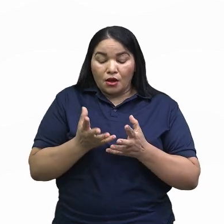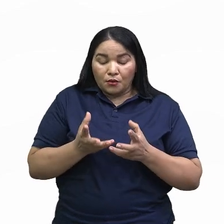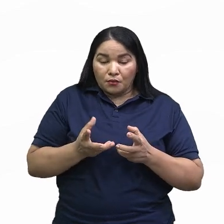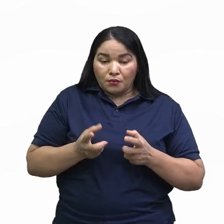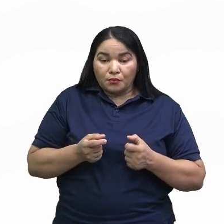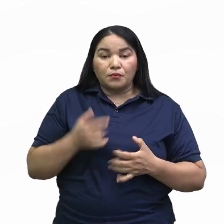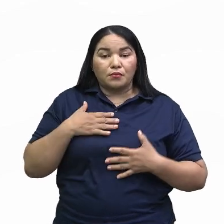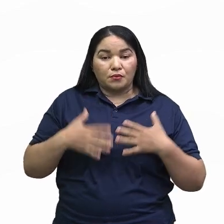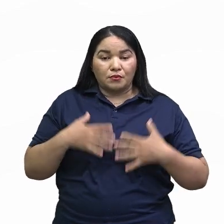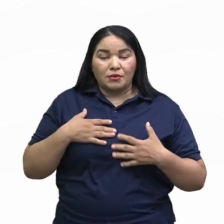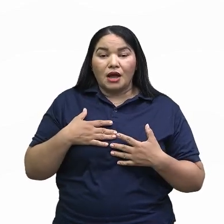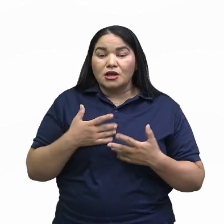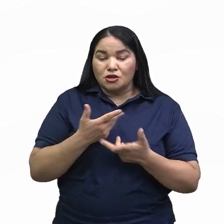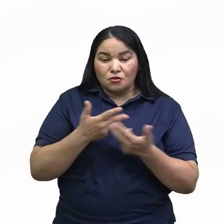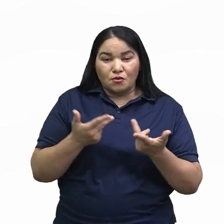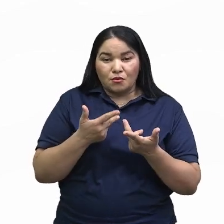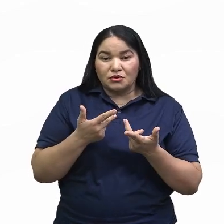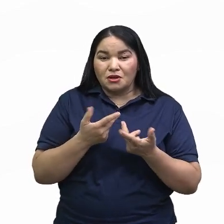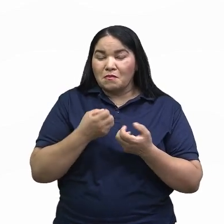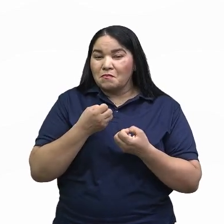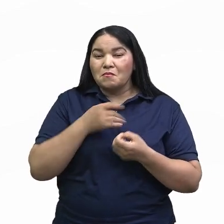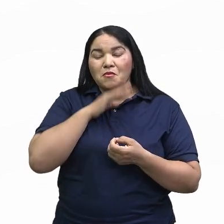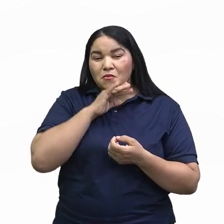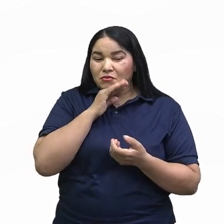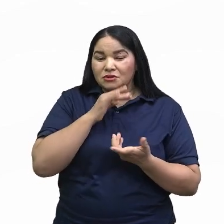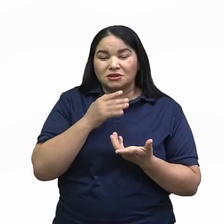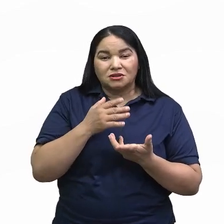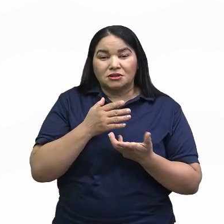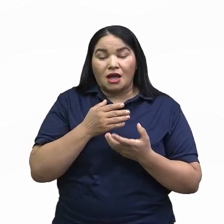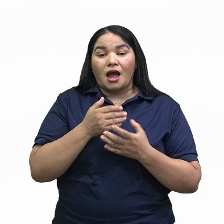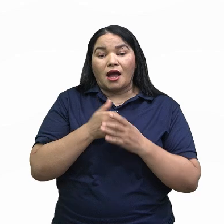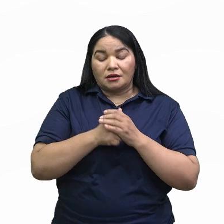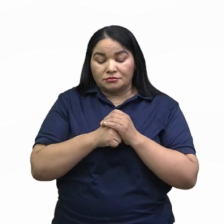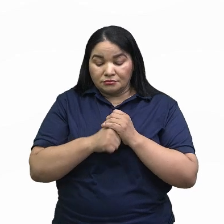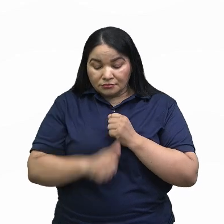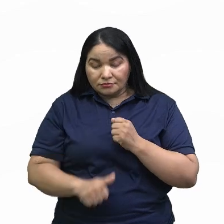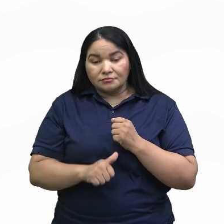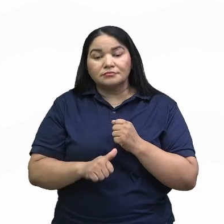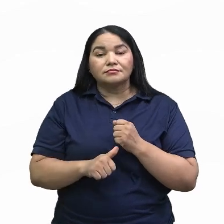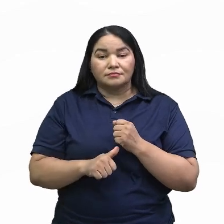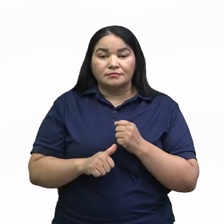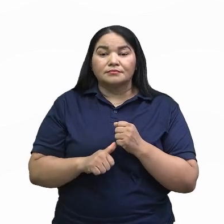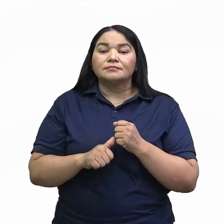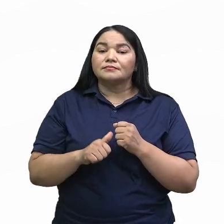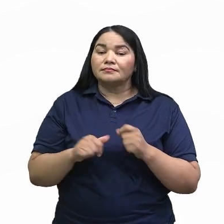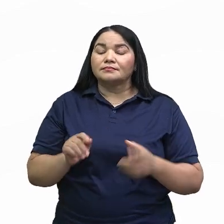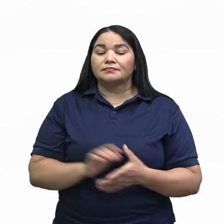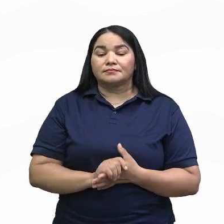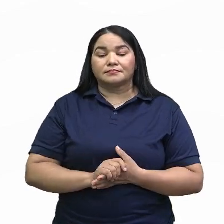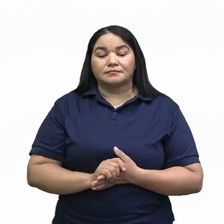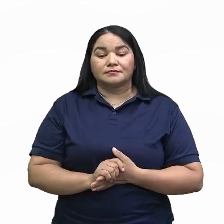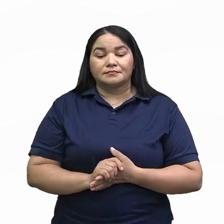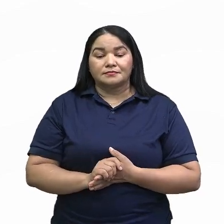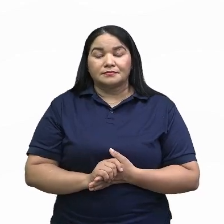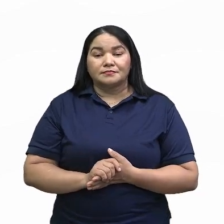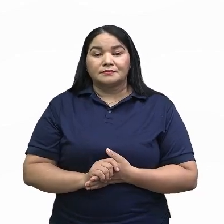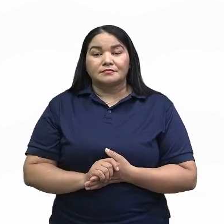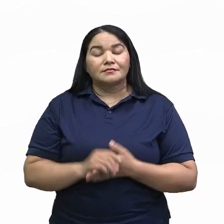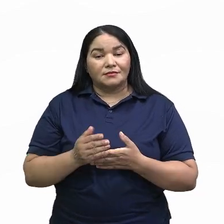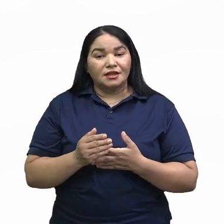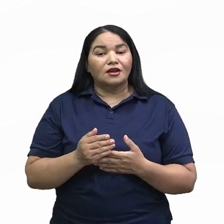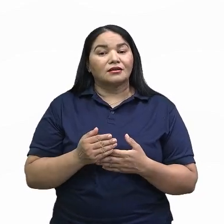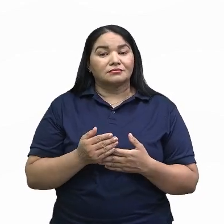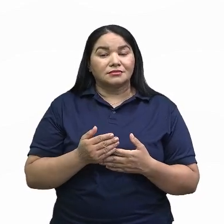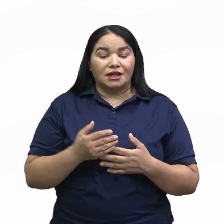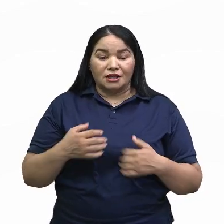que não for útil, né, vai ser eliminado na forma de fezes a partir do ânus, ok? Então, dessa forma, a gente observa aí o esquema do nosso